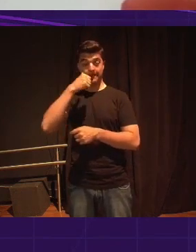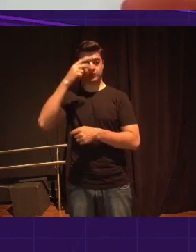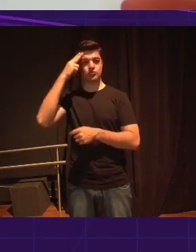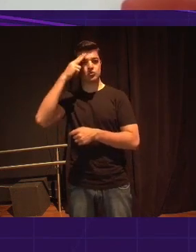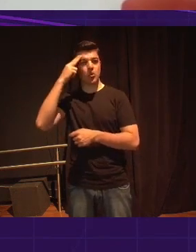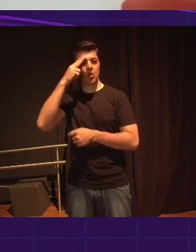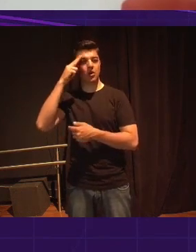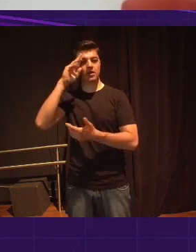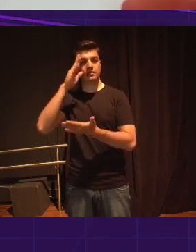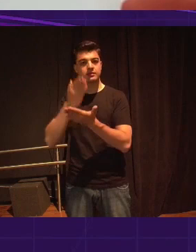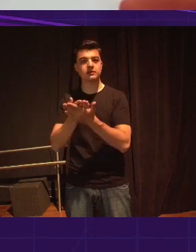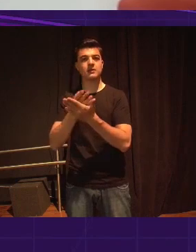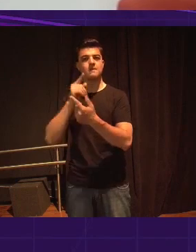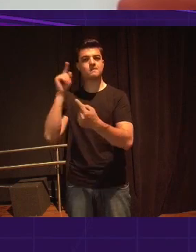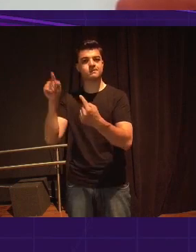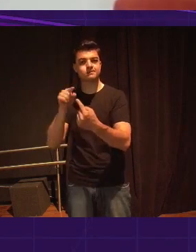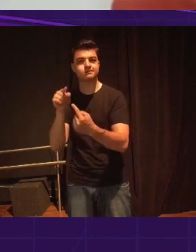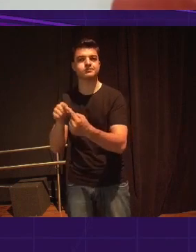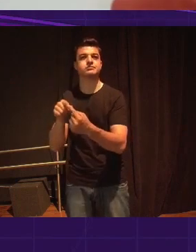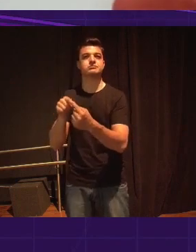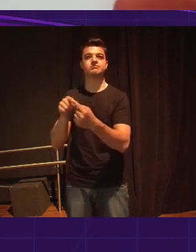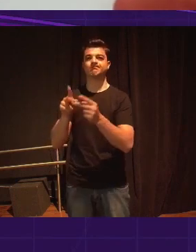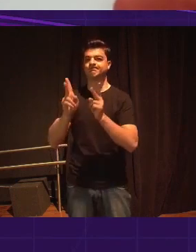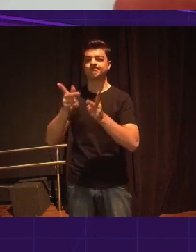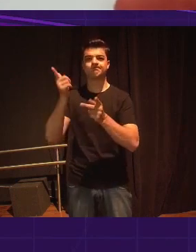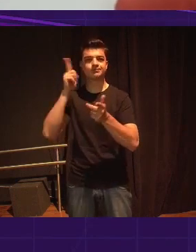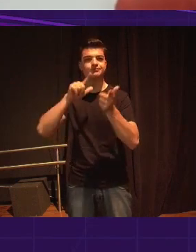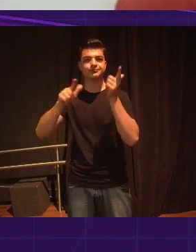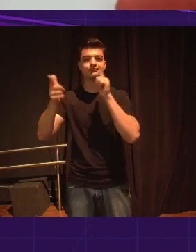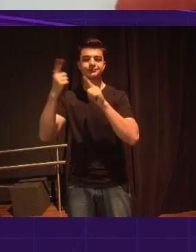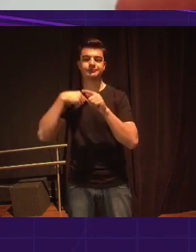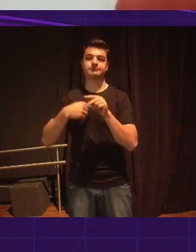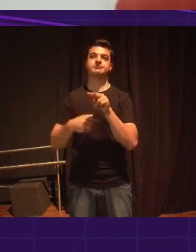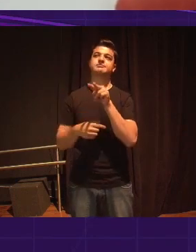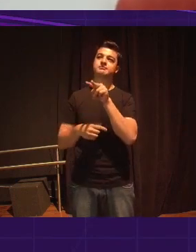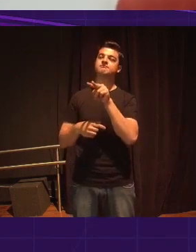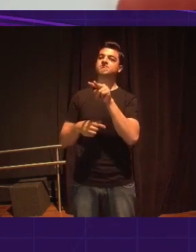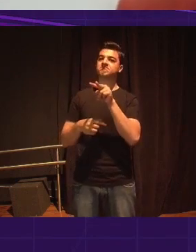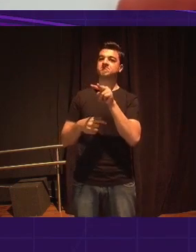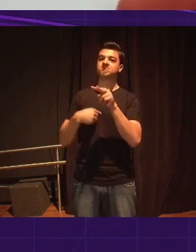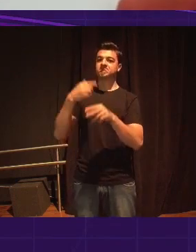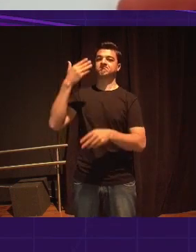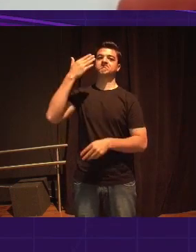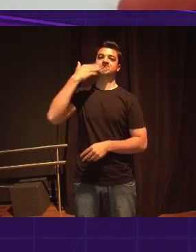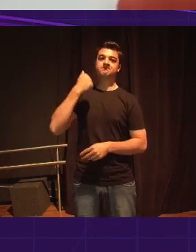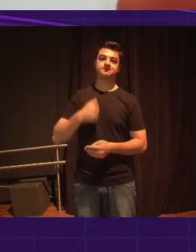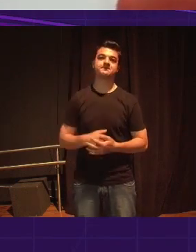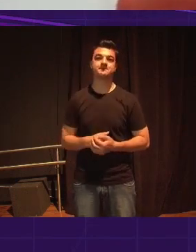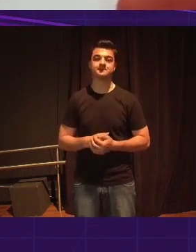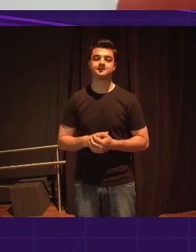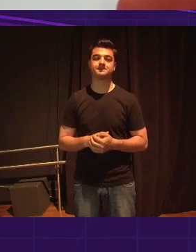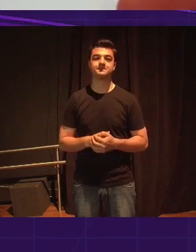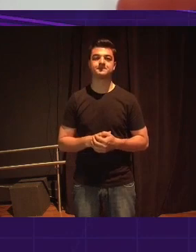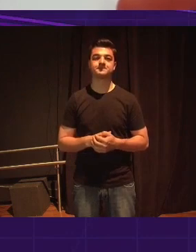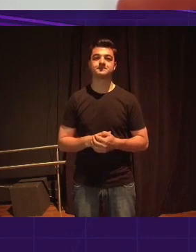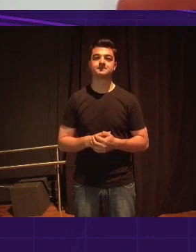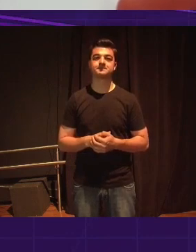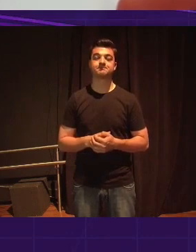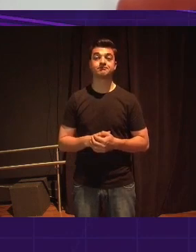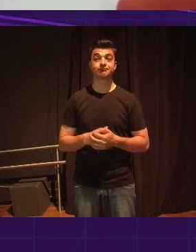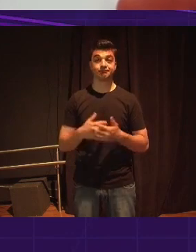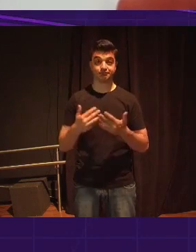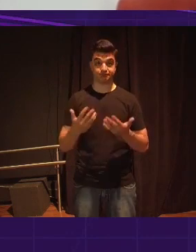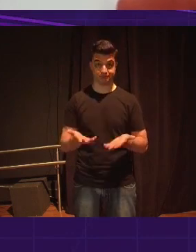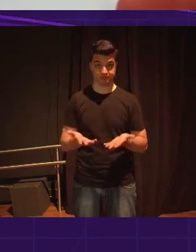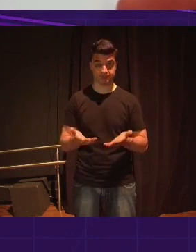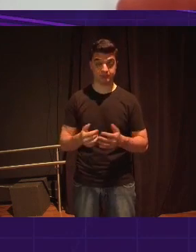galgar espaço e consegue chegar onde você quiser, né? Então, a primeira frase aqui é que a palavra